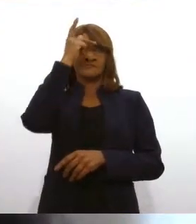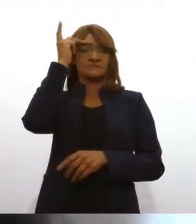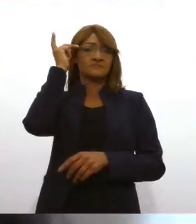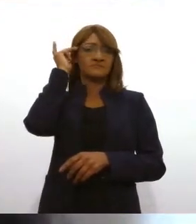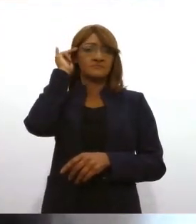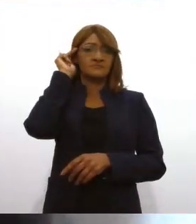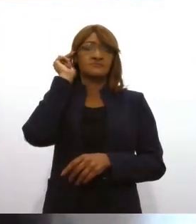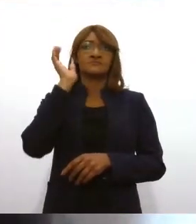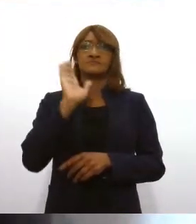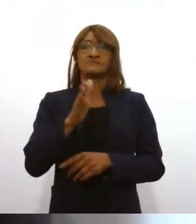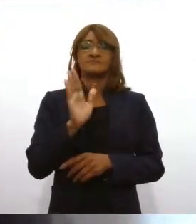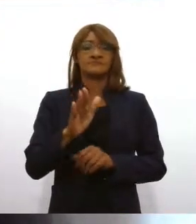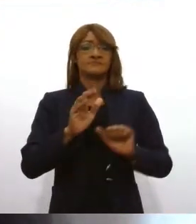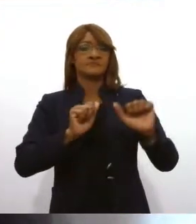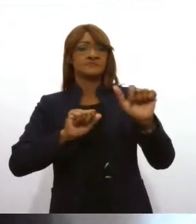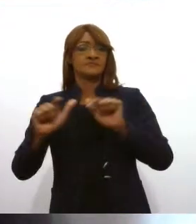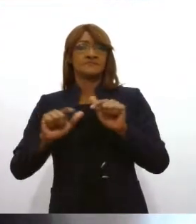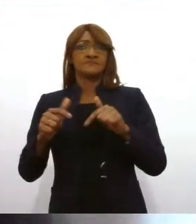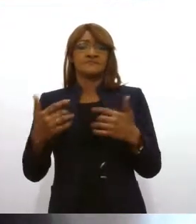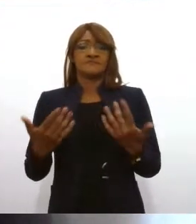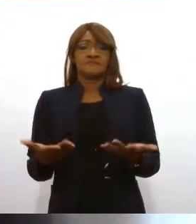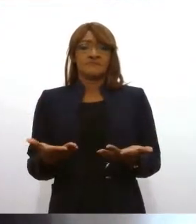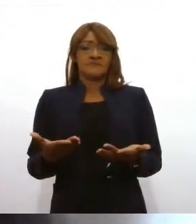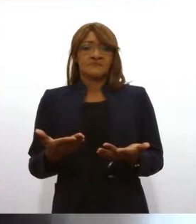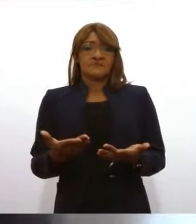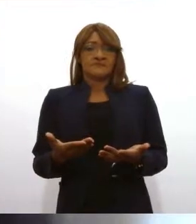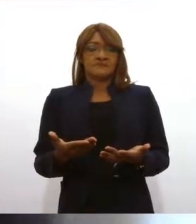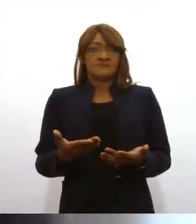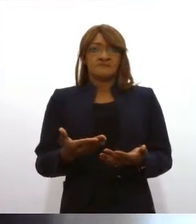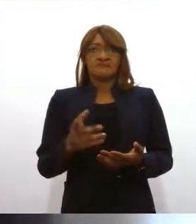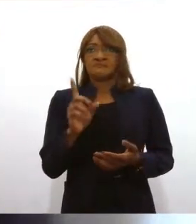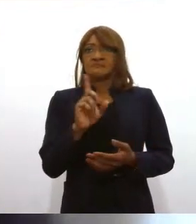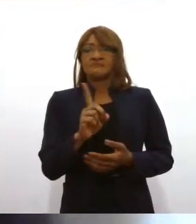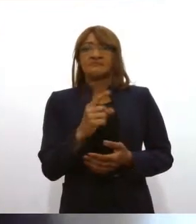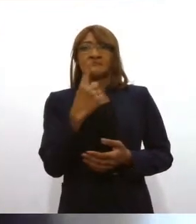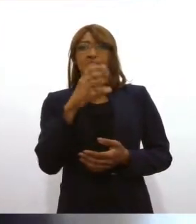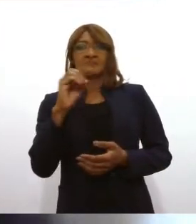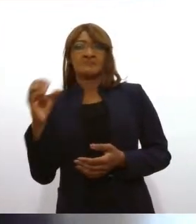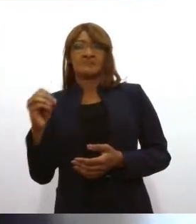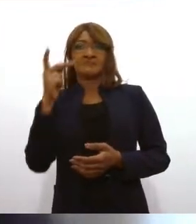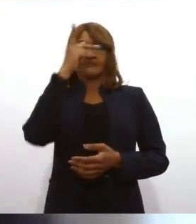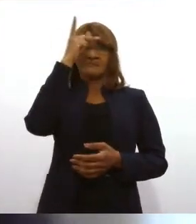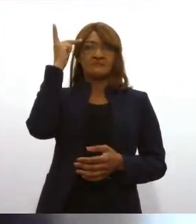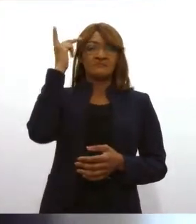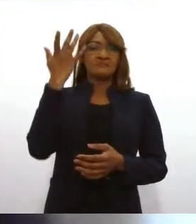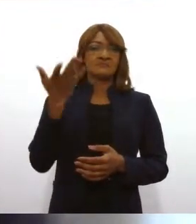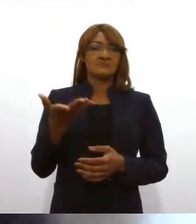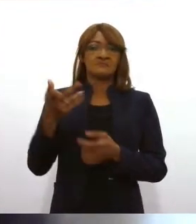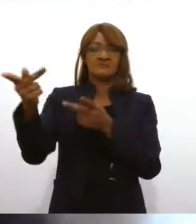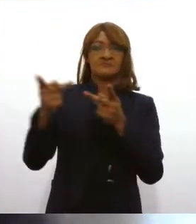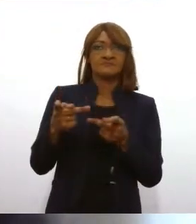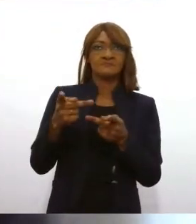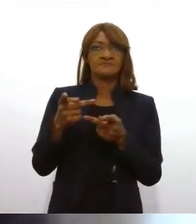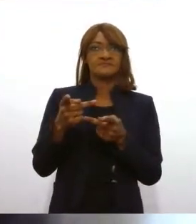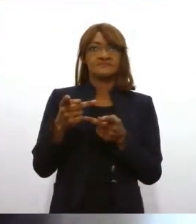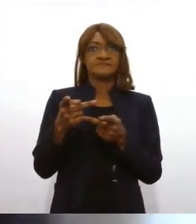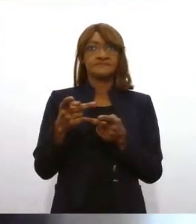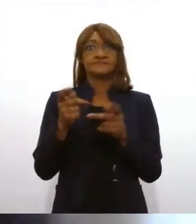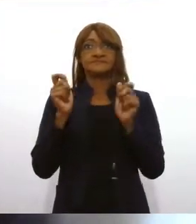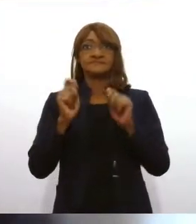que trabalham, então acaba que o número não é de 100 convidados, né? É de 100 pessoas, então restringe. De fato,